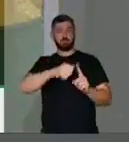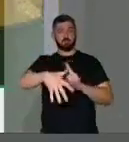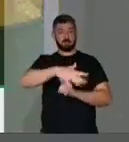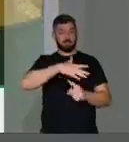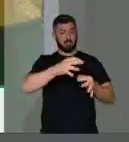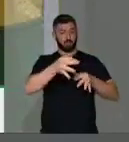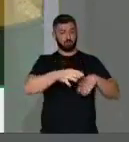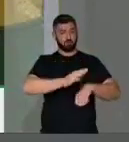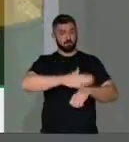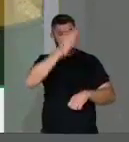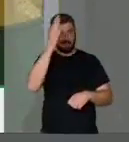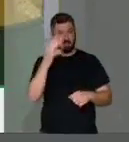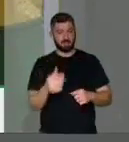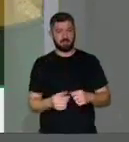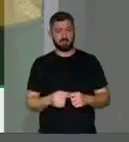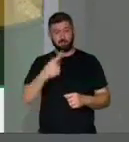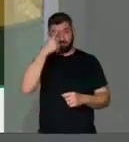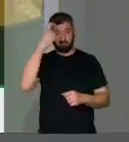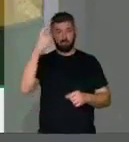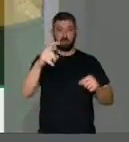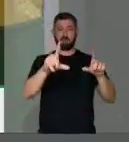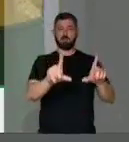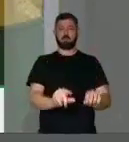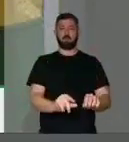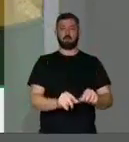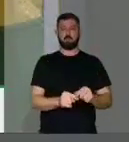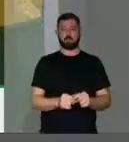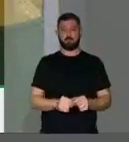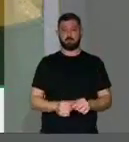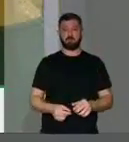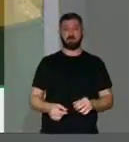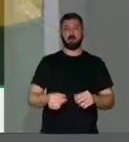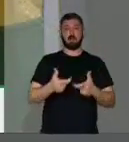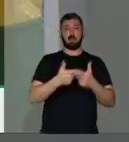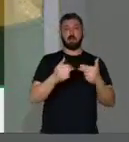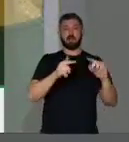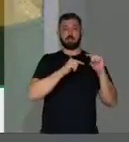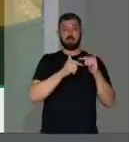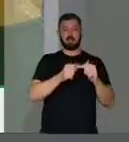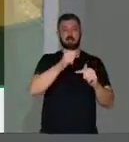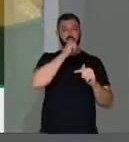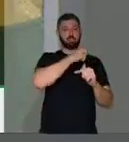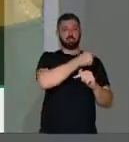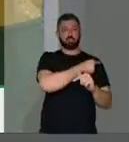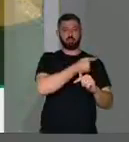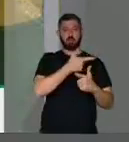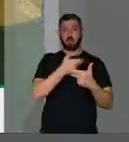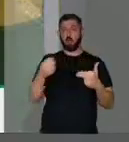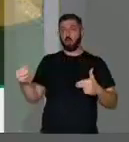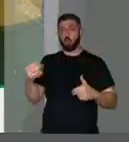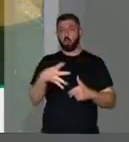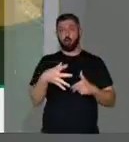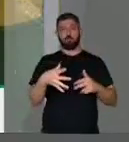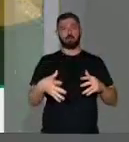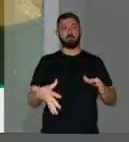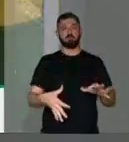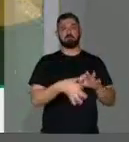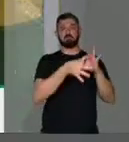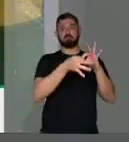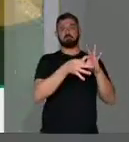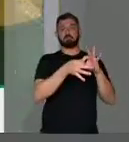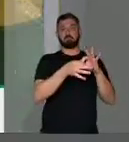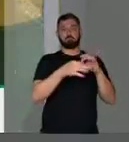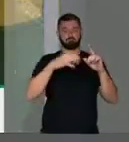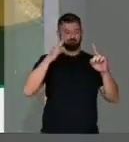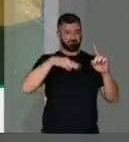socialmente justa e menos violenta, unindo o antigo e o novo, reverenciando os